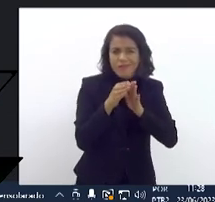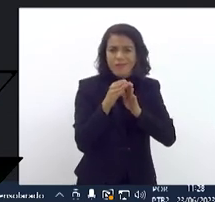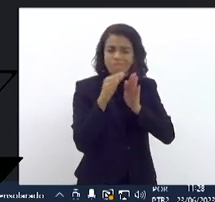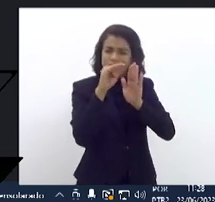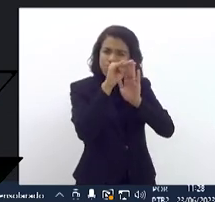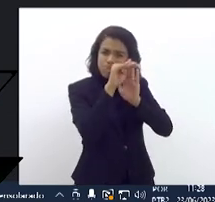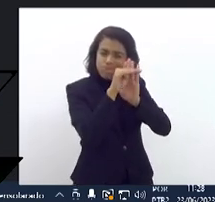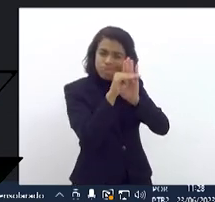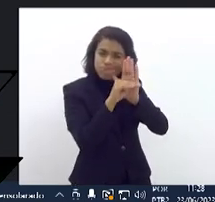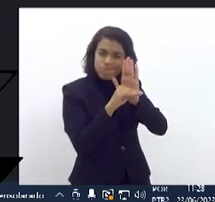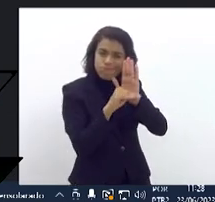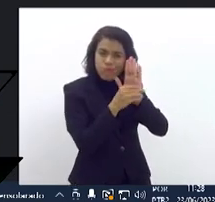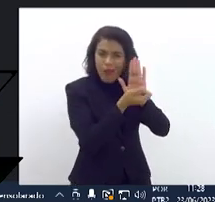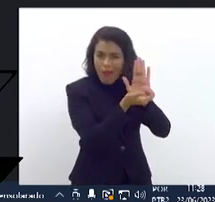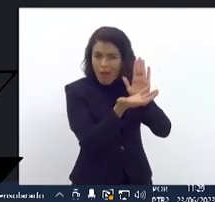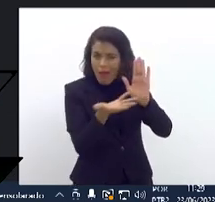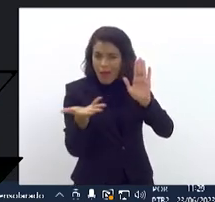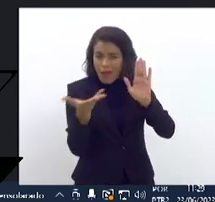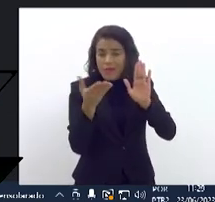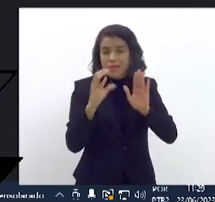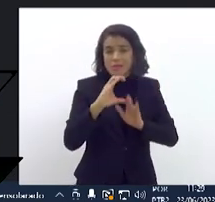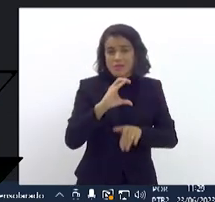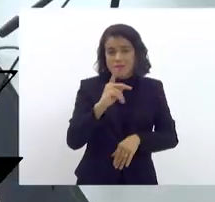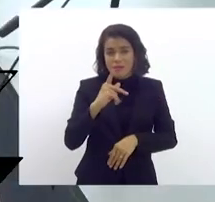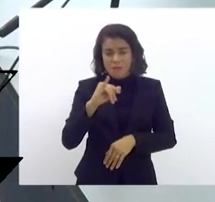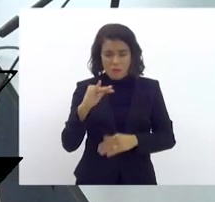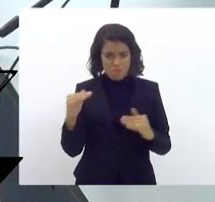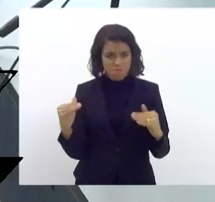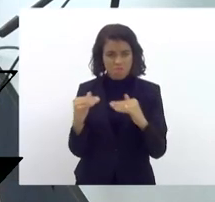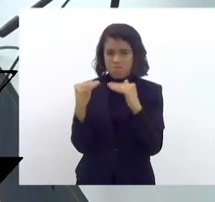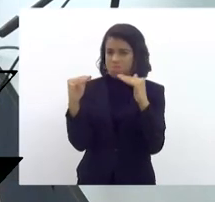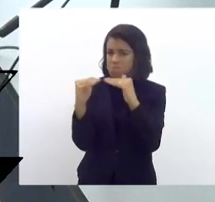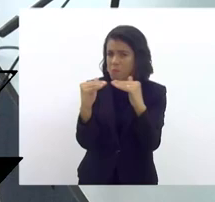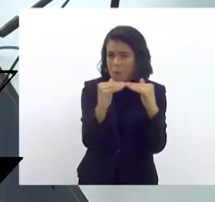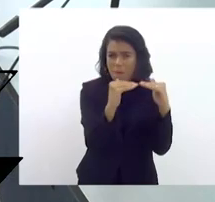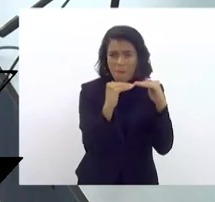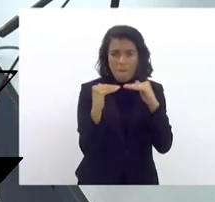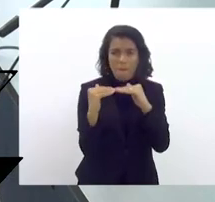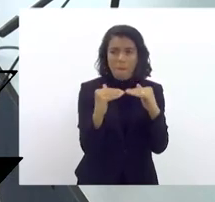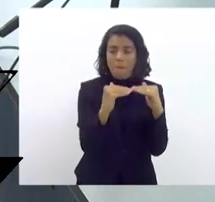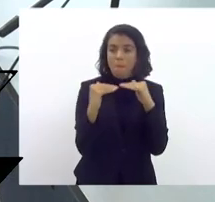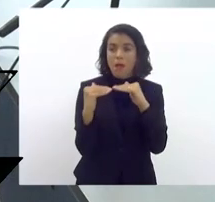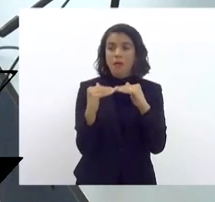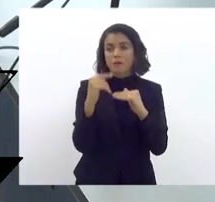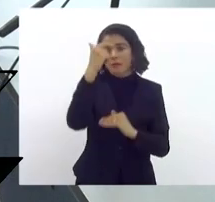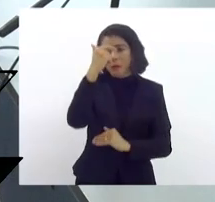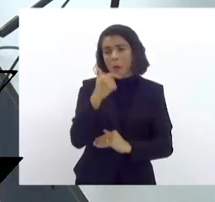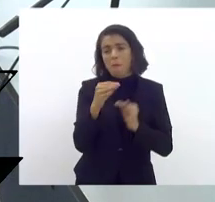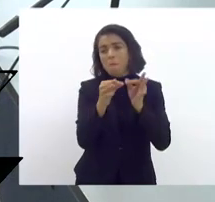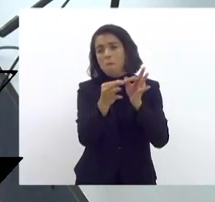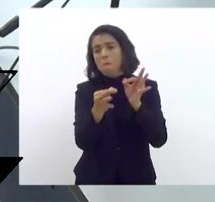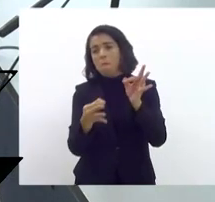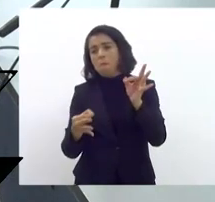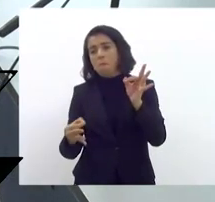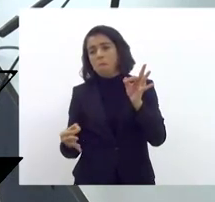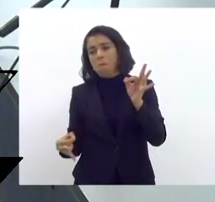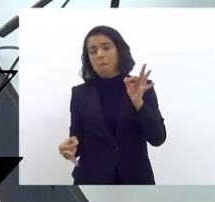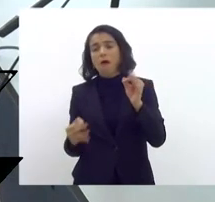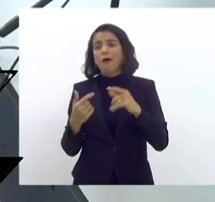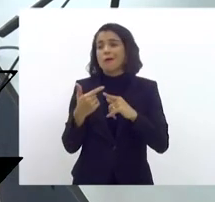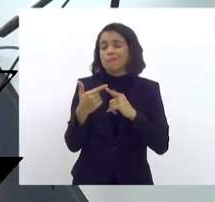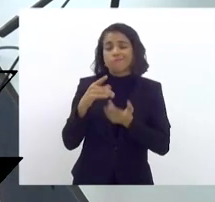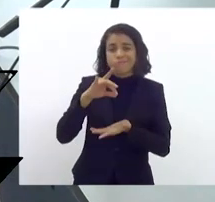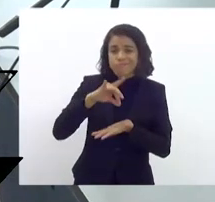dado a esta CPI eu estou de plena acordo e não vou me alongar muito porque na